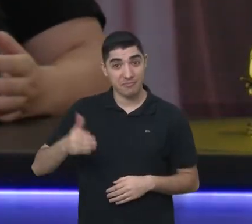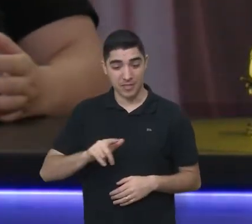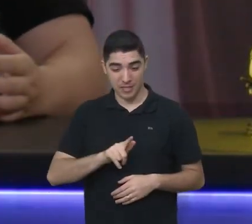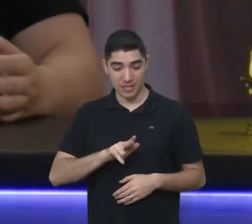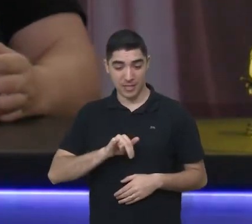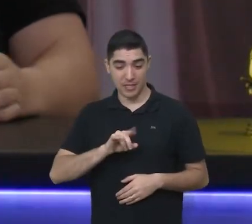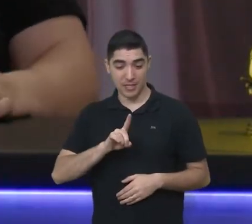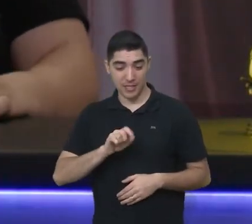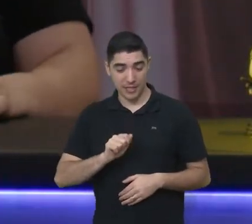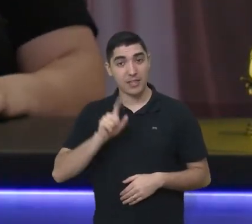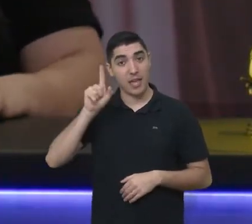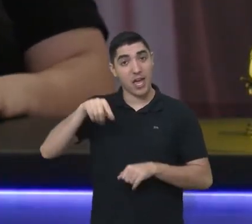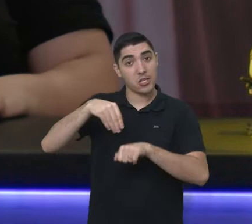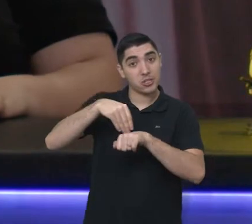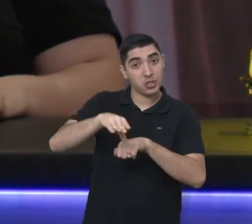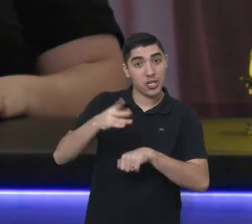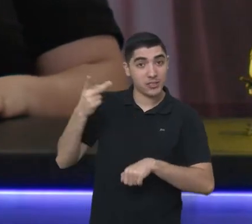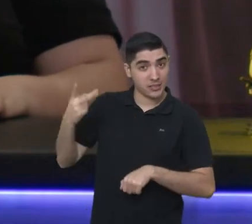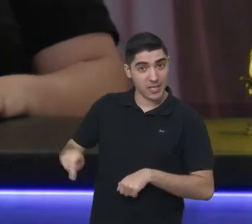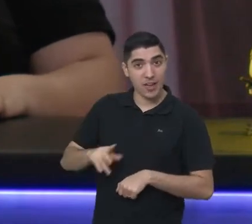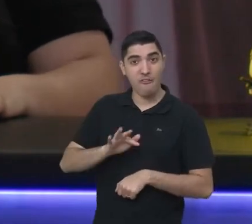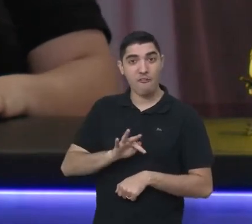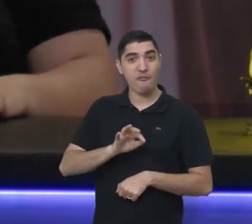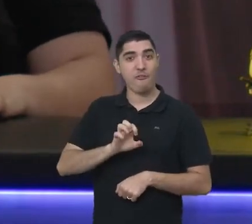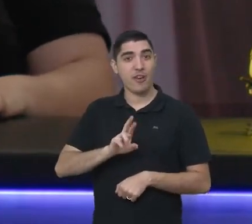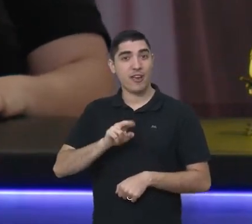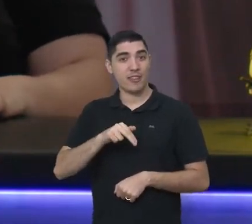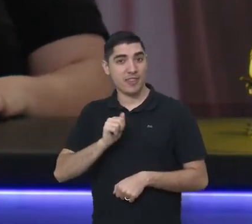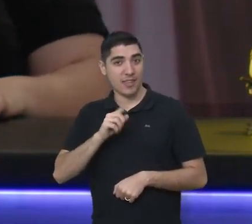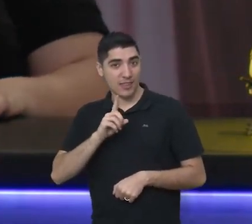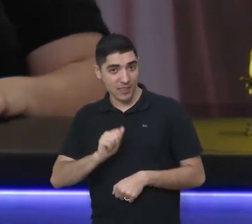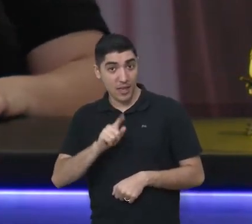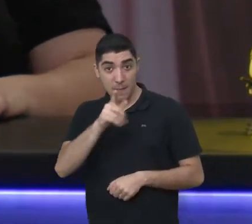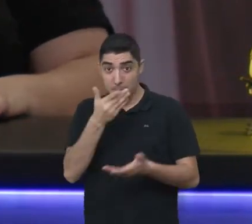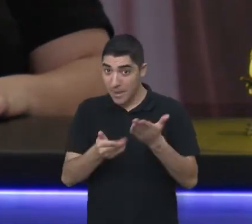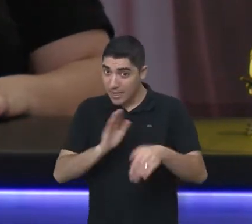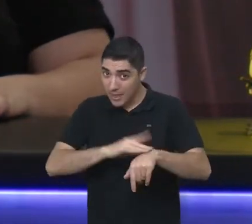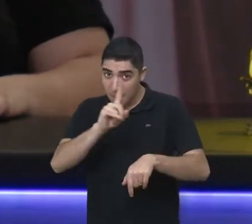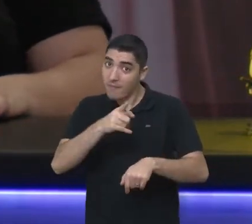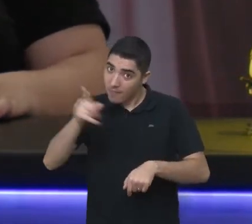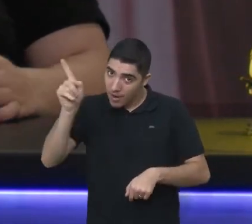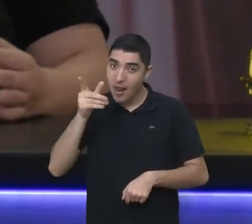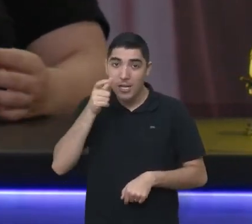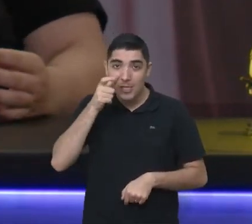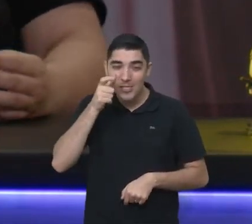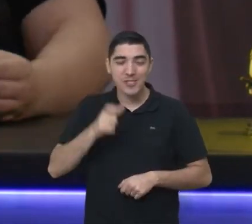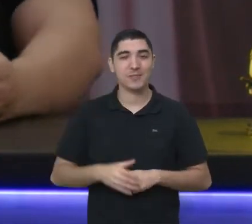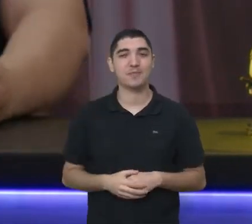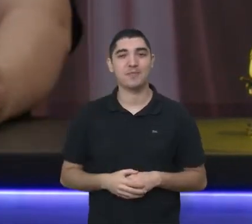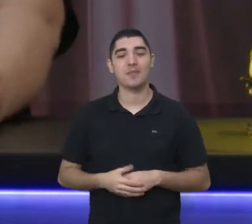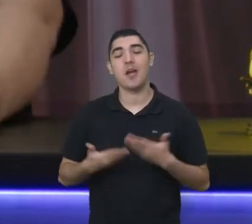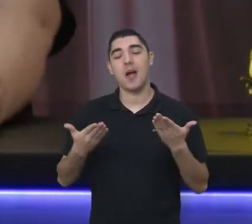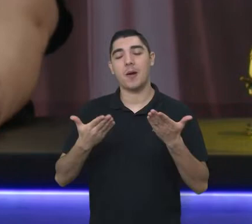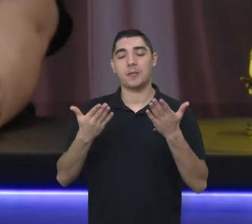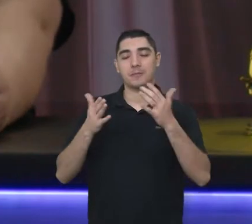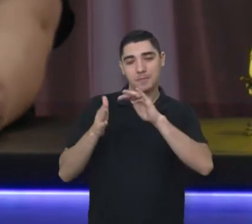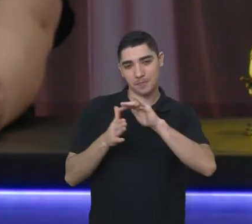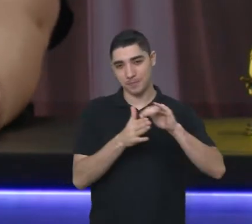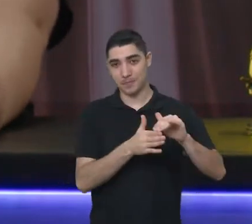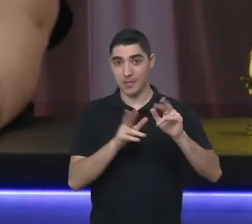mais uma indicação aí da nossa Fernanda. Não perde tempo e vá assistir. Fernanda, voltando um pouco o